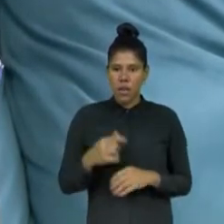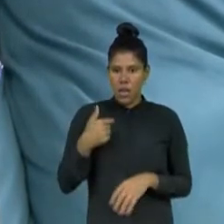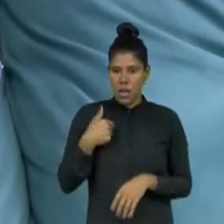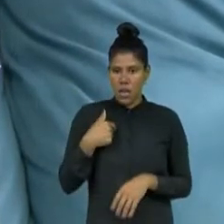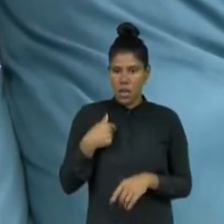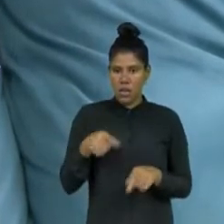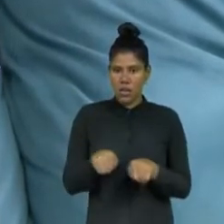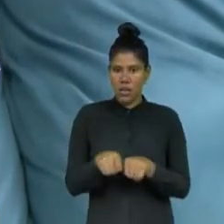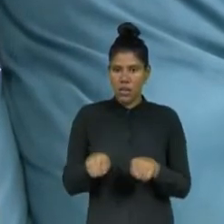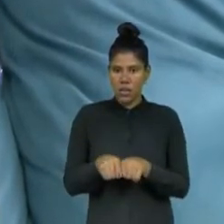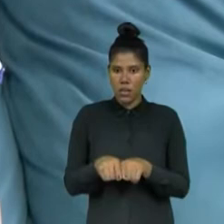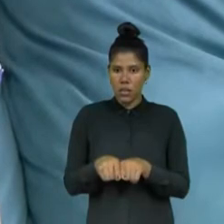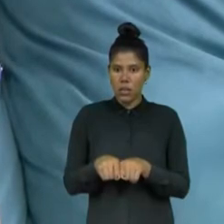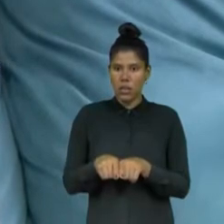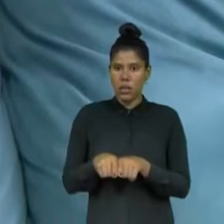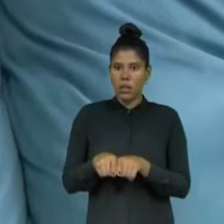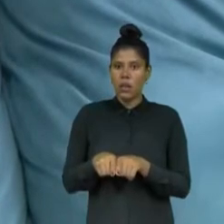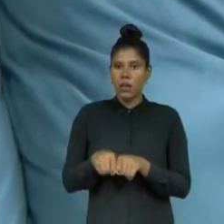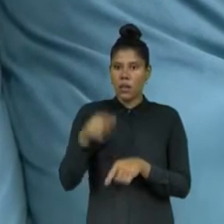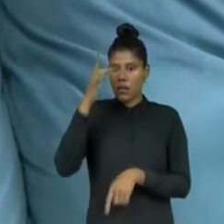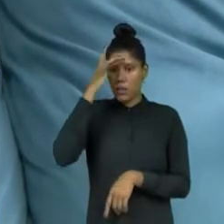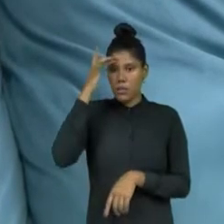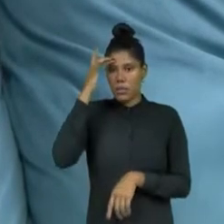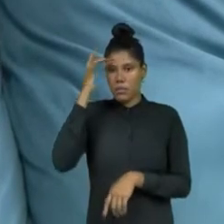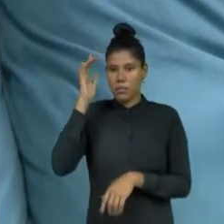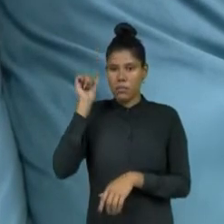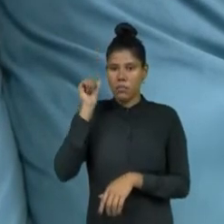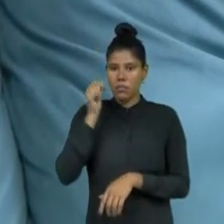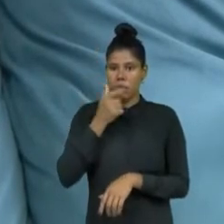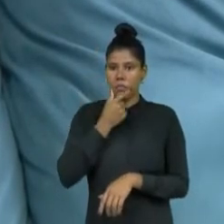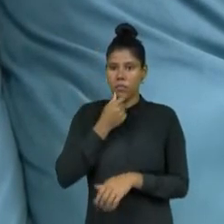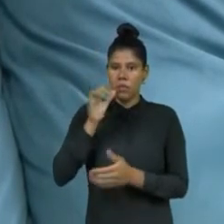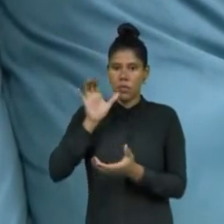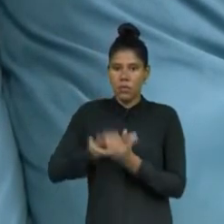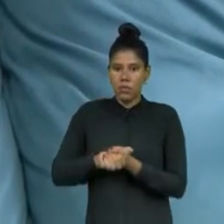como os meus acompanhantes, né, que era meu esposo e minha prima.